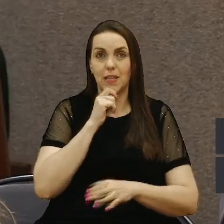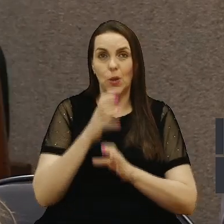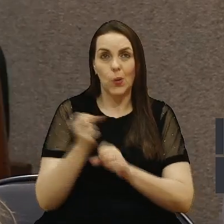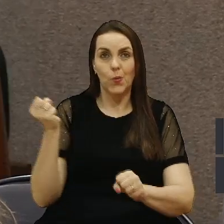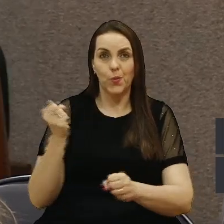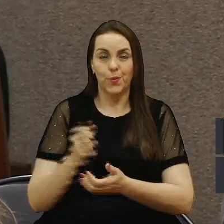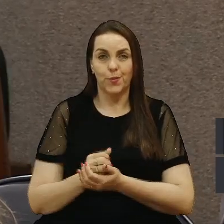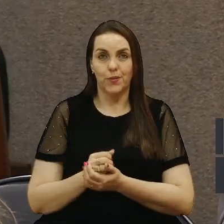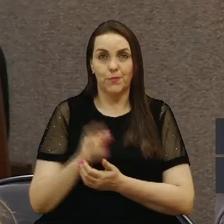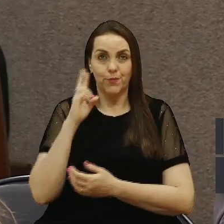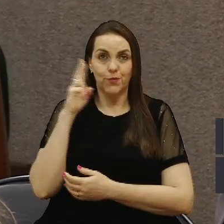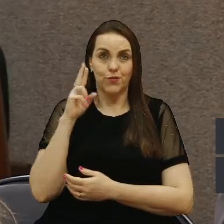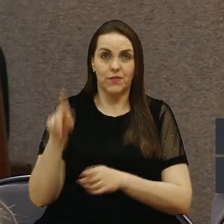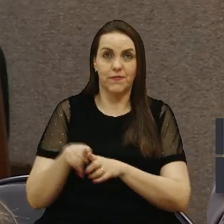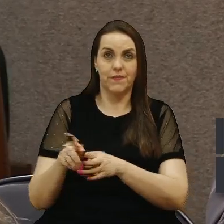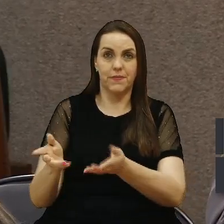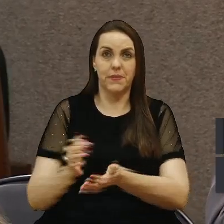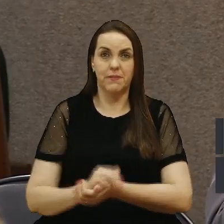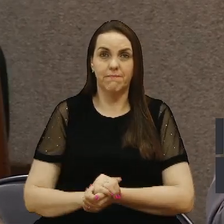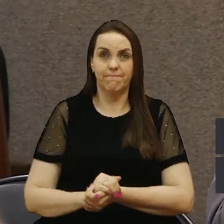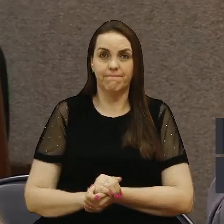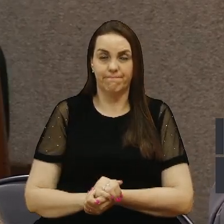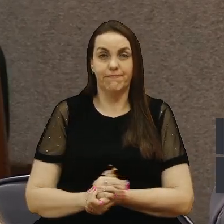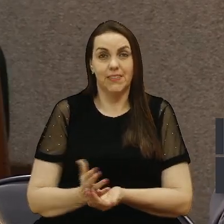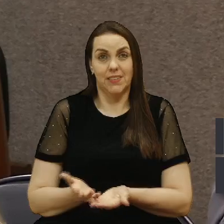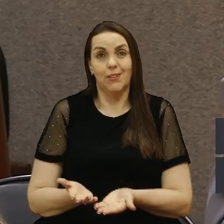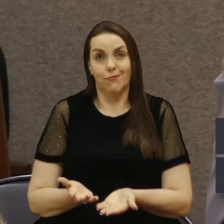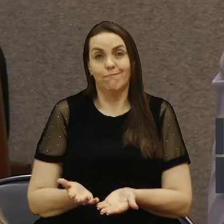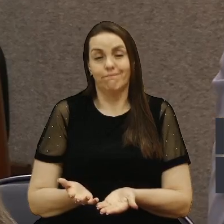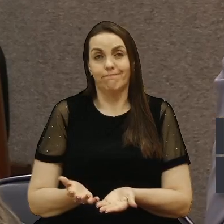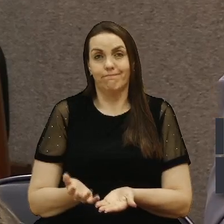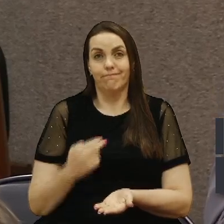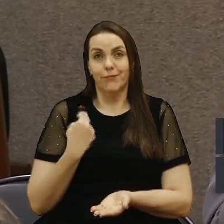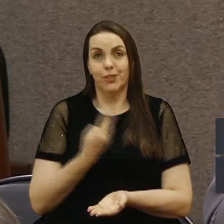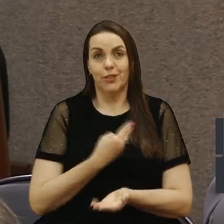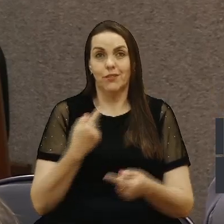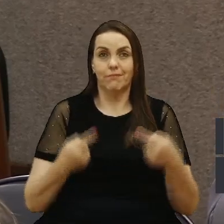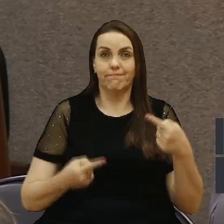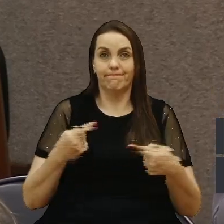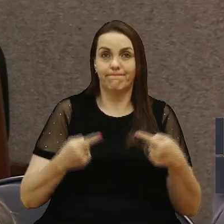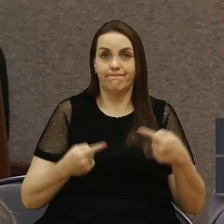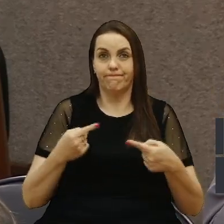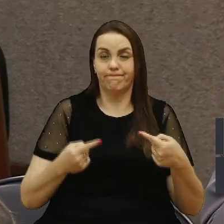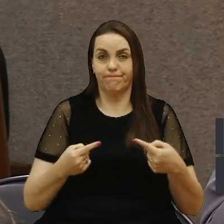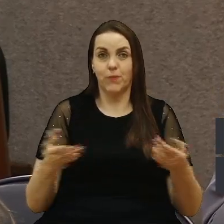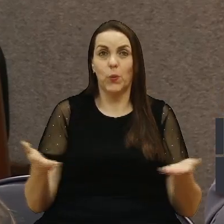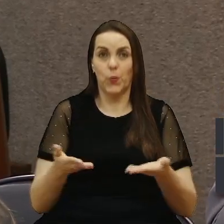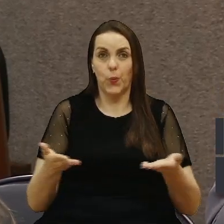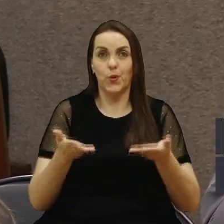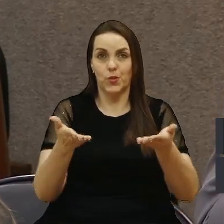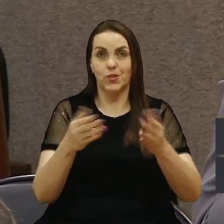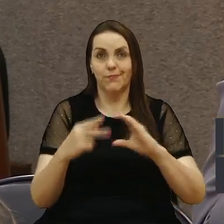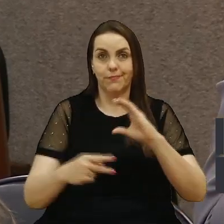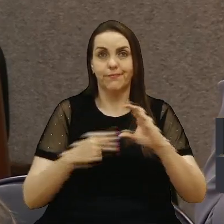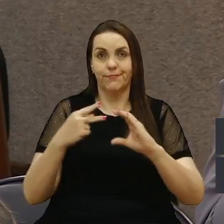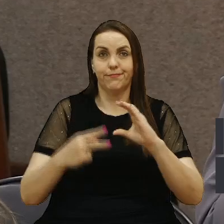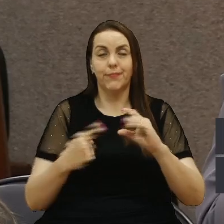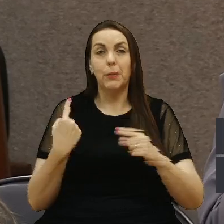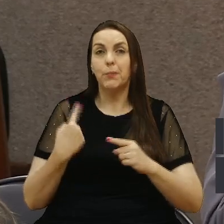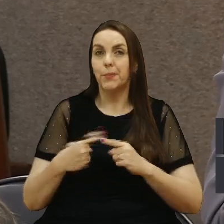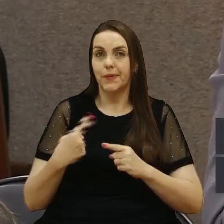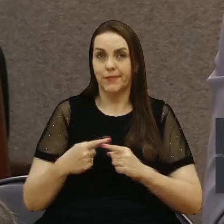para os empresários. Então, a gente traz esse debate hoje aqui na Câmara de Vereadores